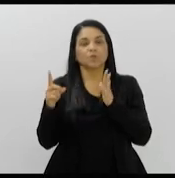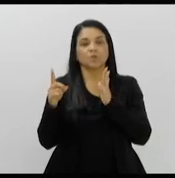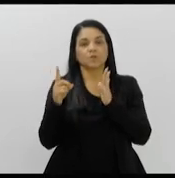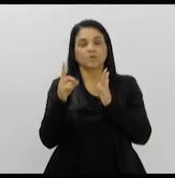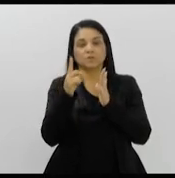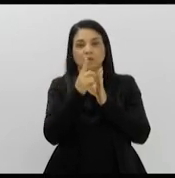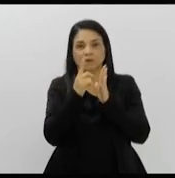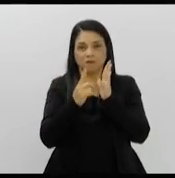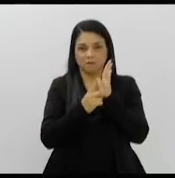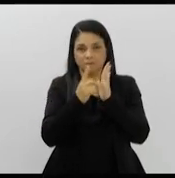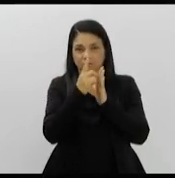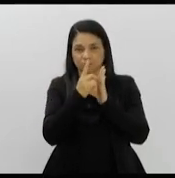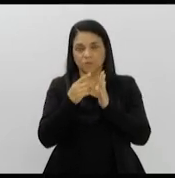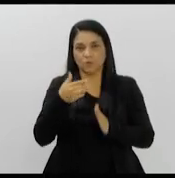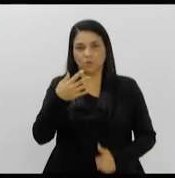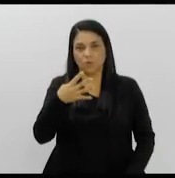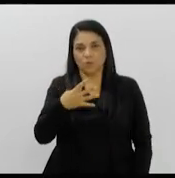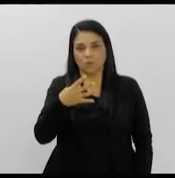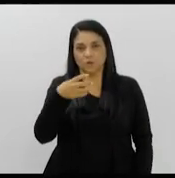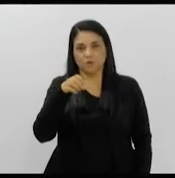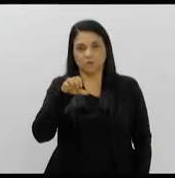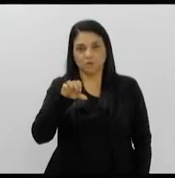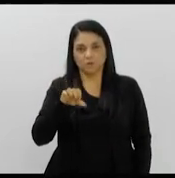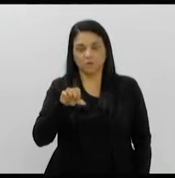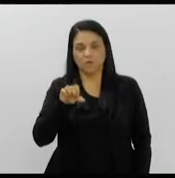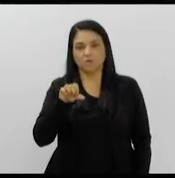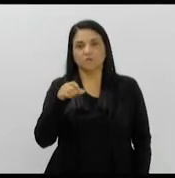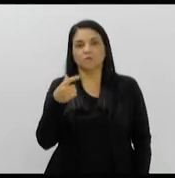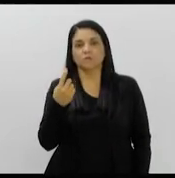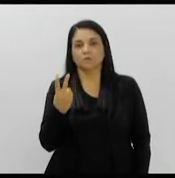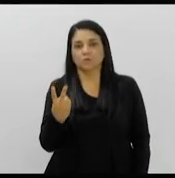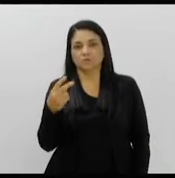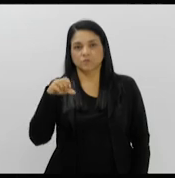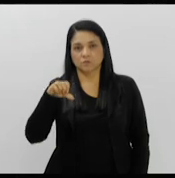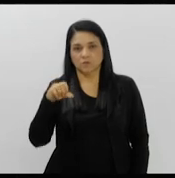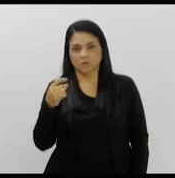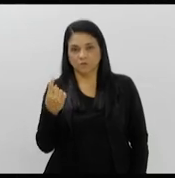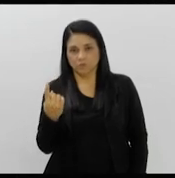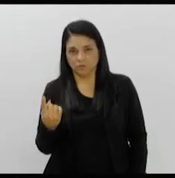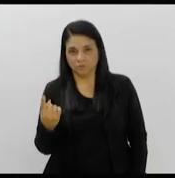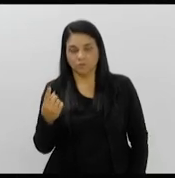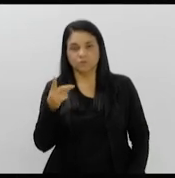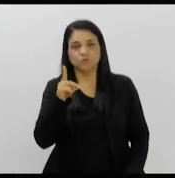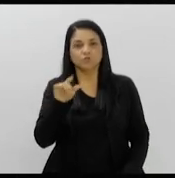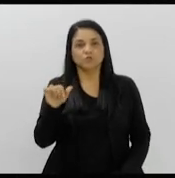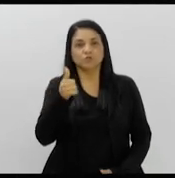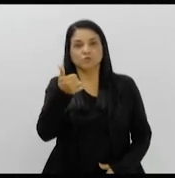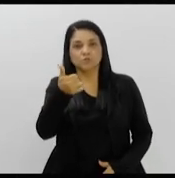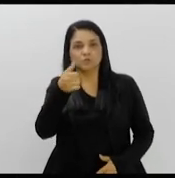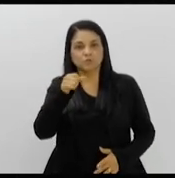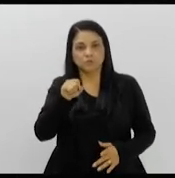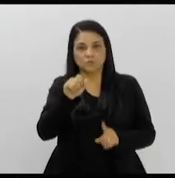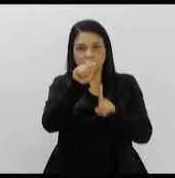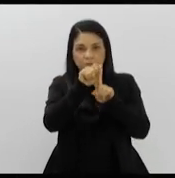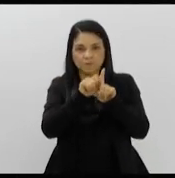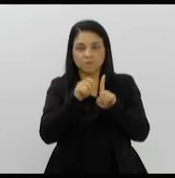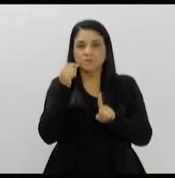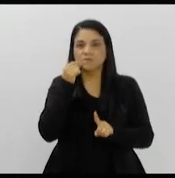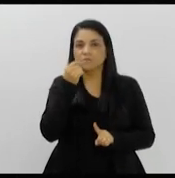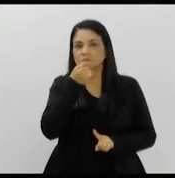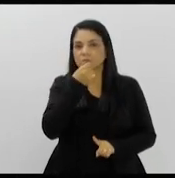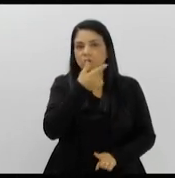decreto 49 291 de 18 de Setembro de